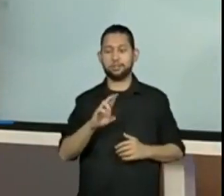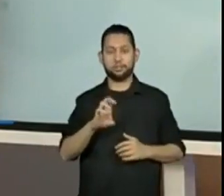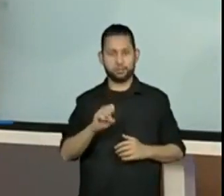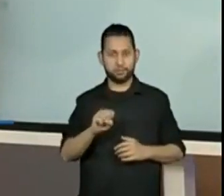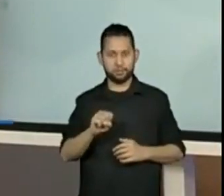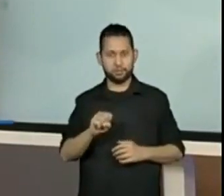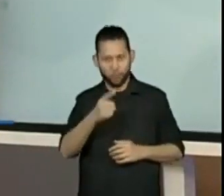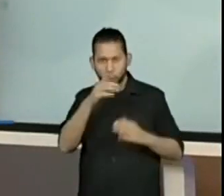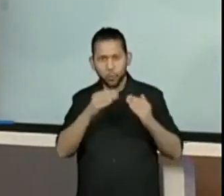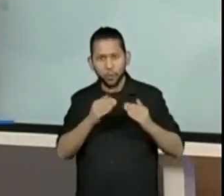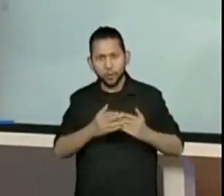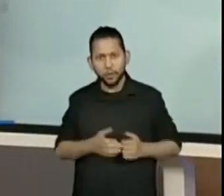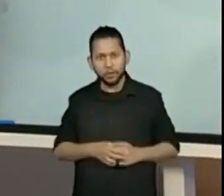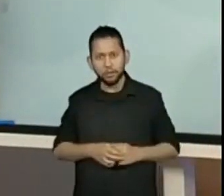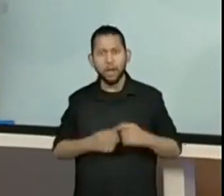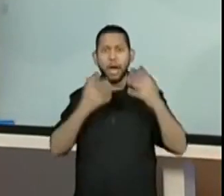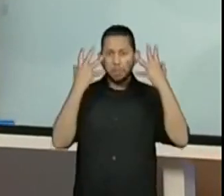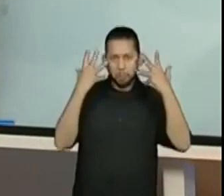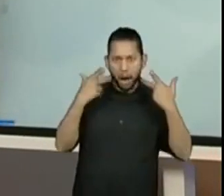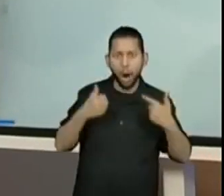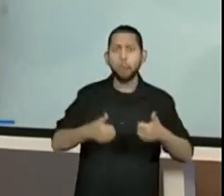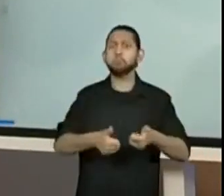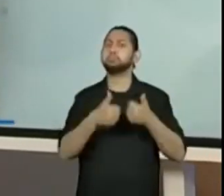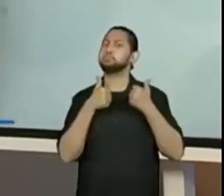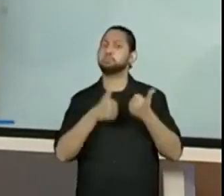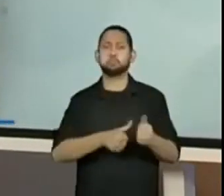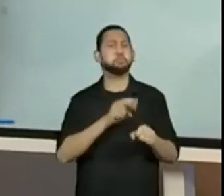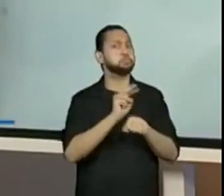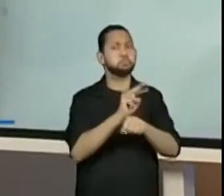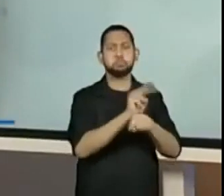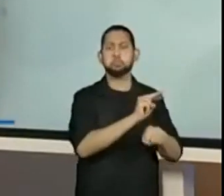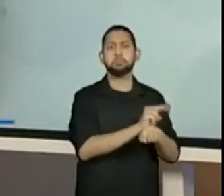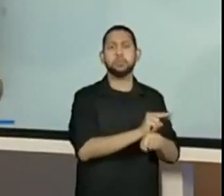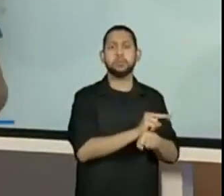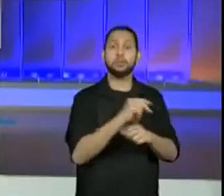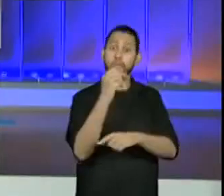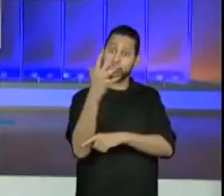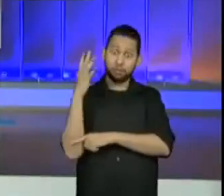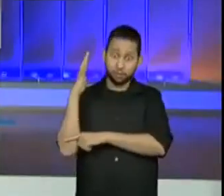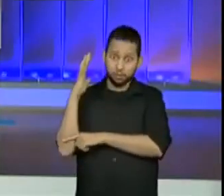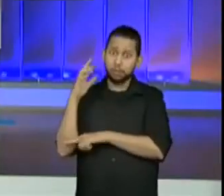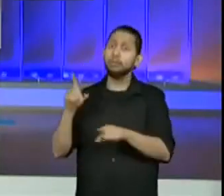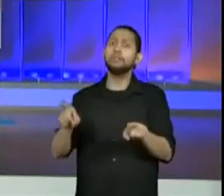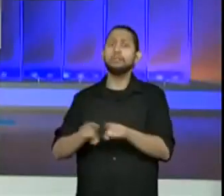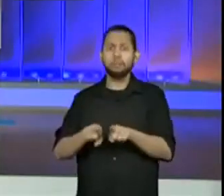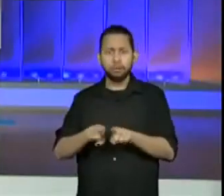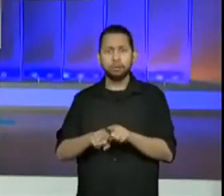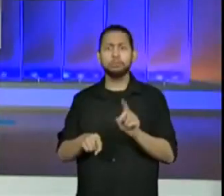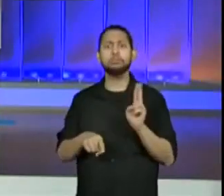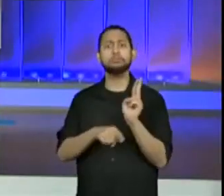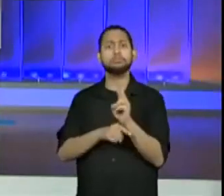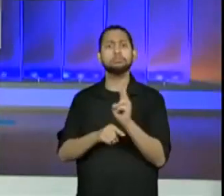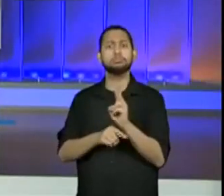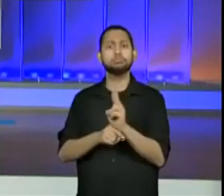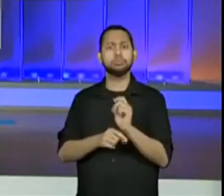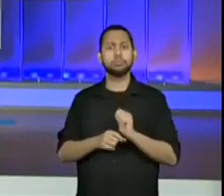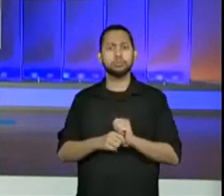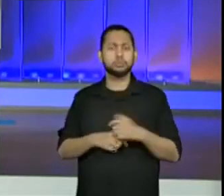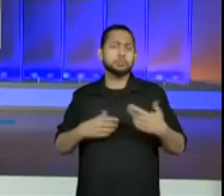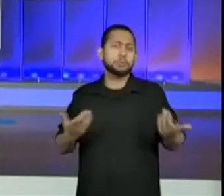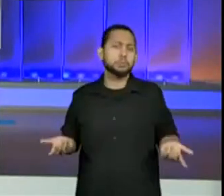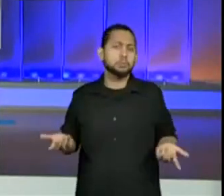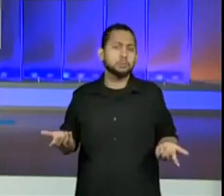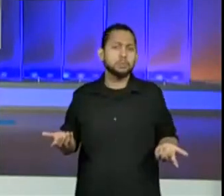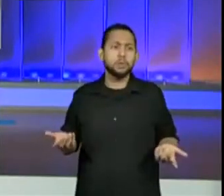flora e as matas ciliares aparecem? Concordam com isso? Sim? É